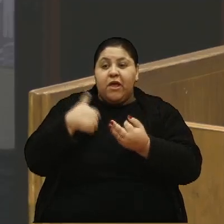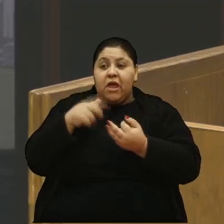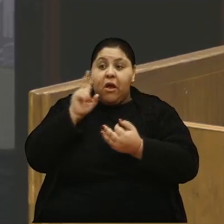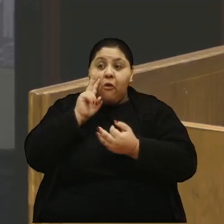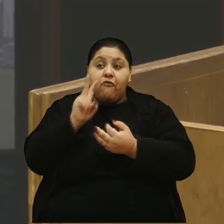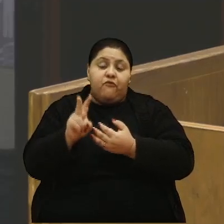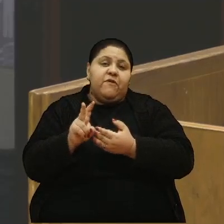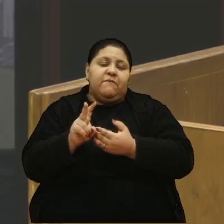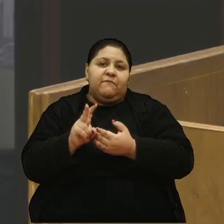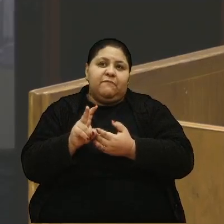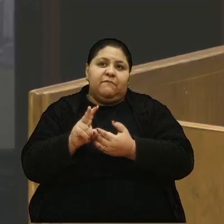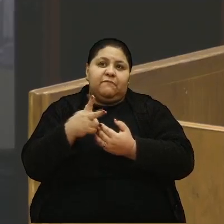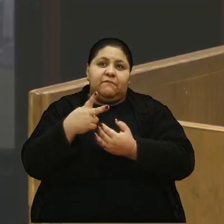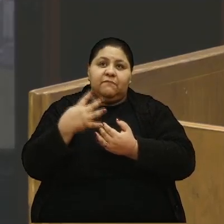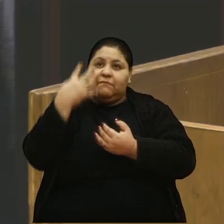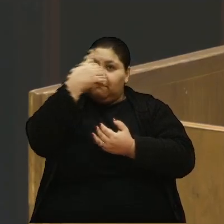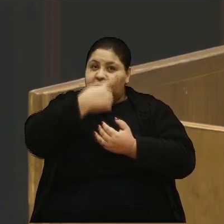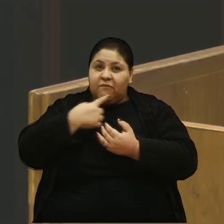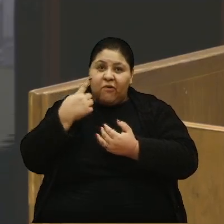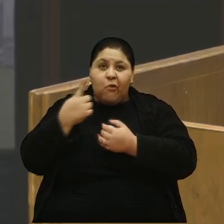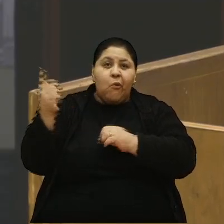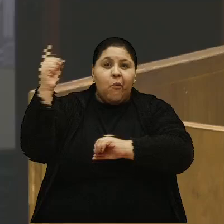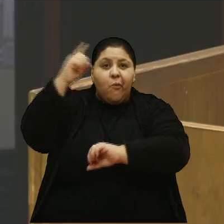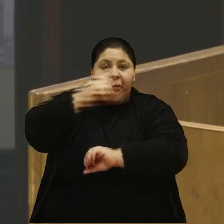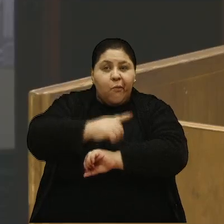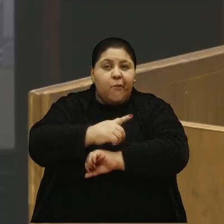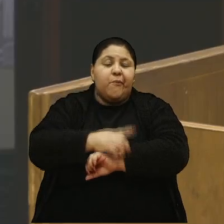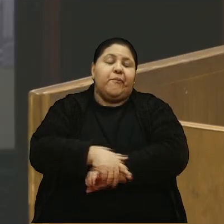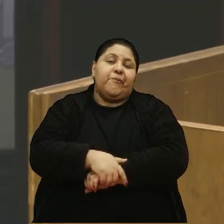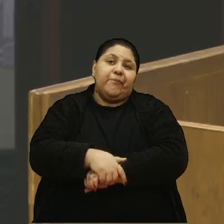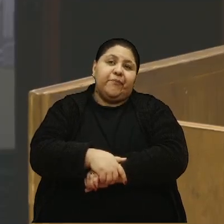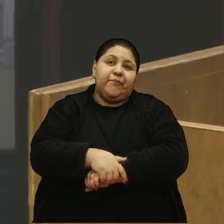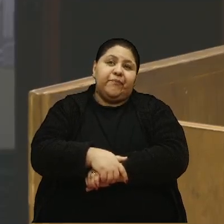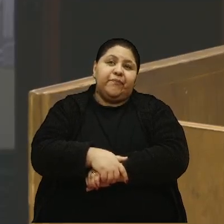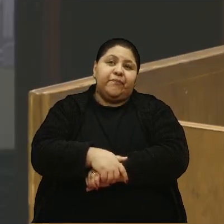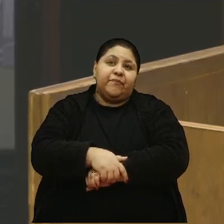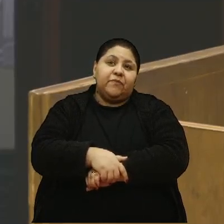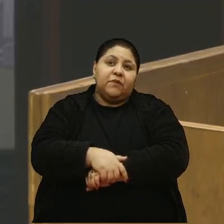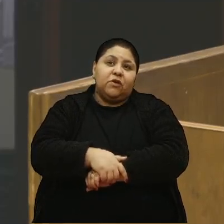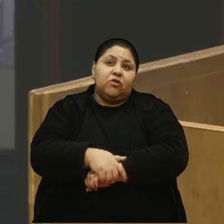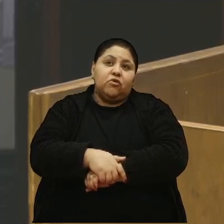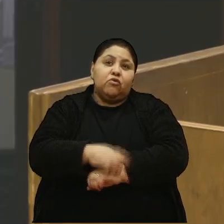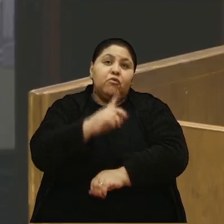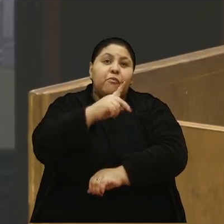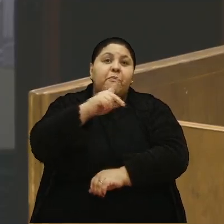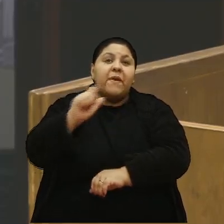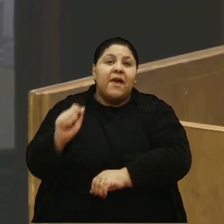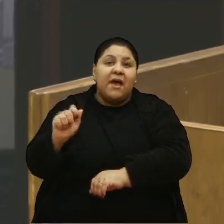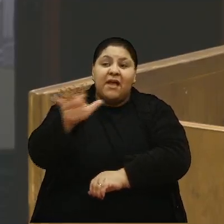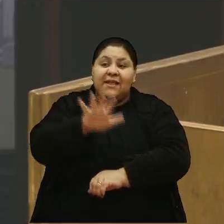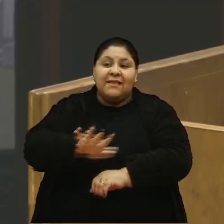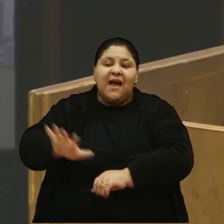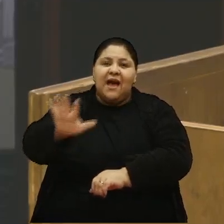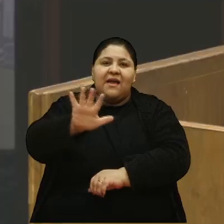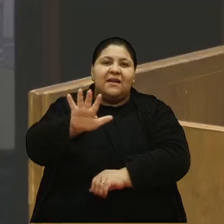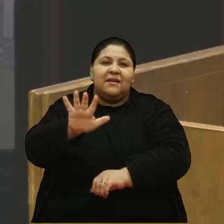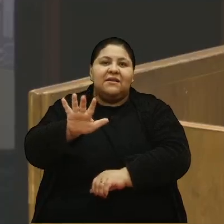vivenciar 24 horas por dia a questão do pronto atendimento da área central.